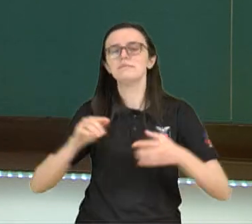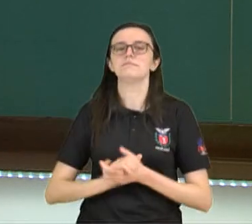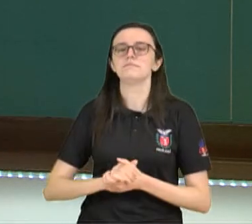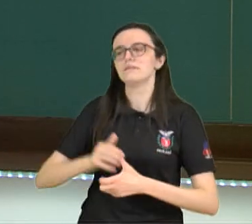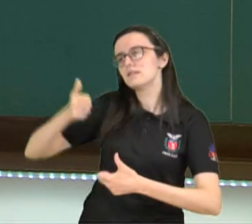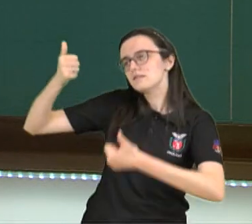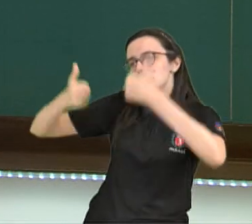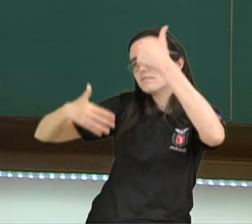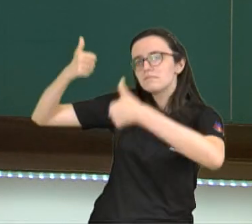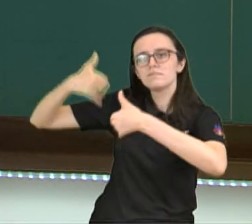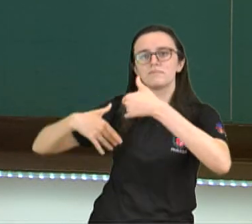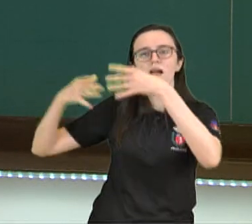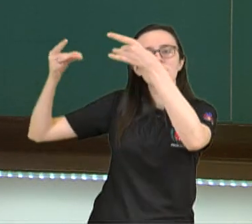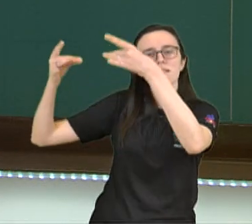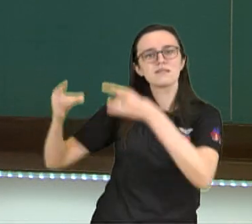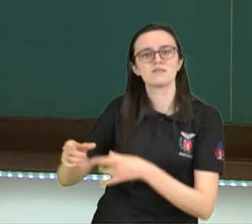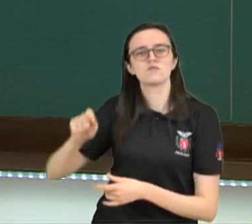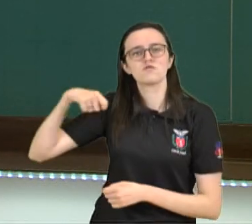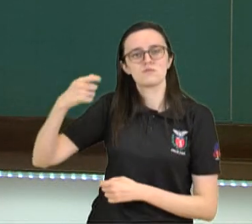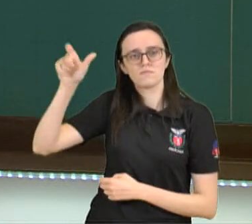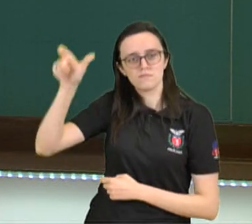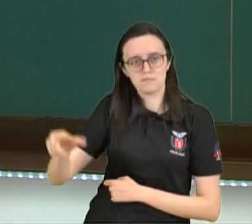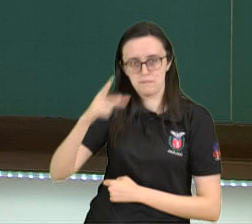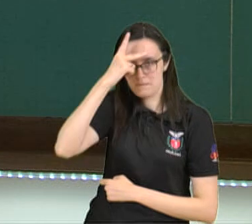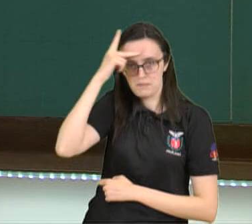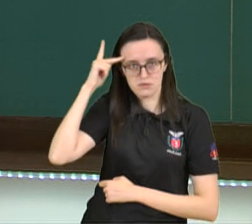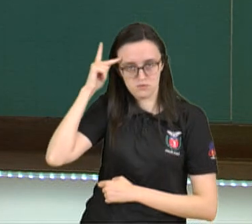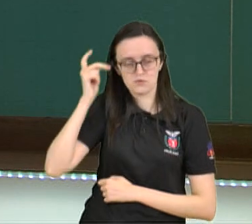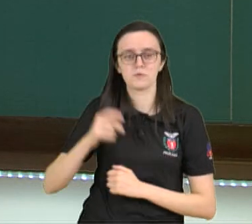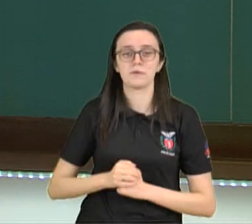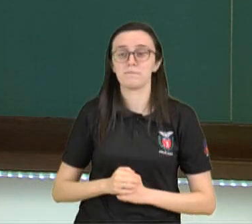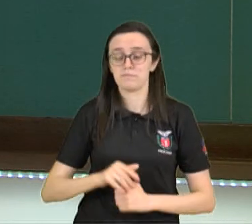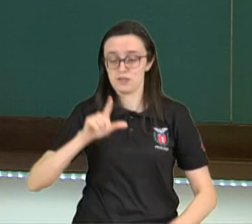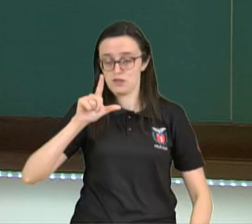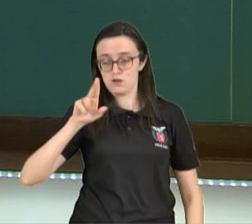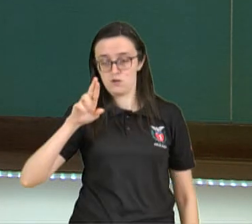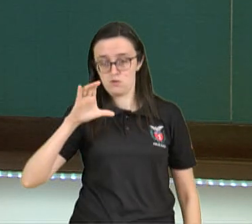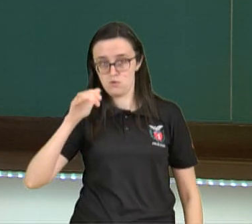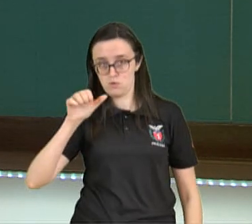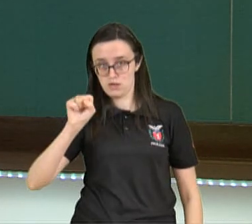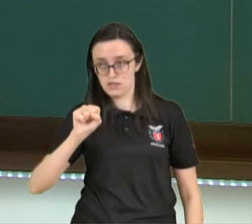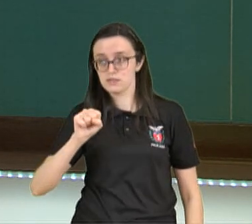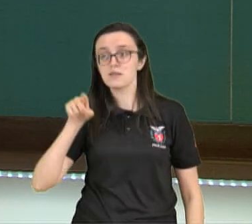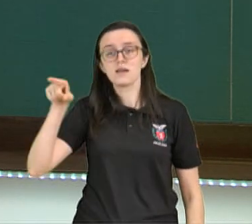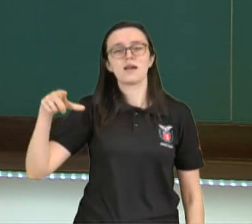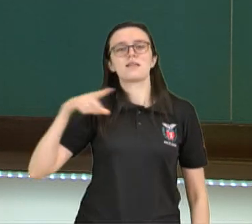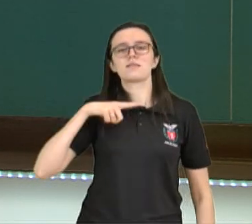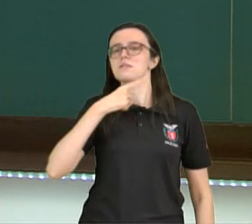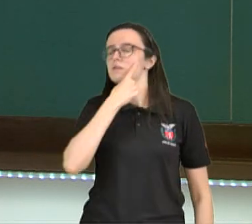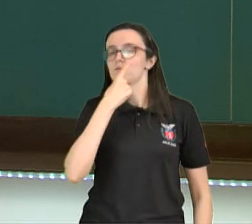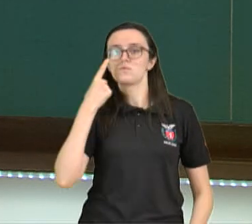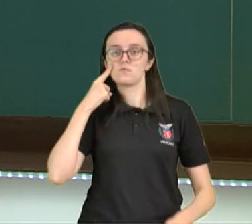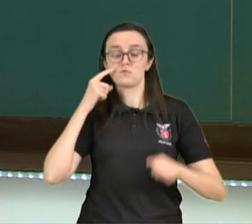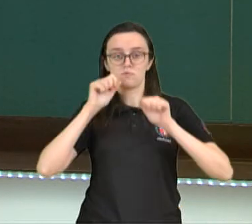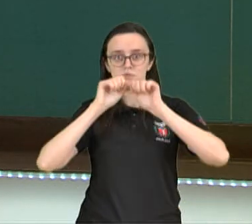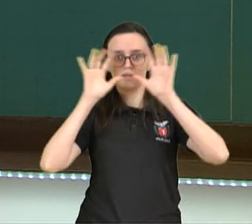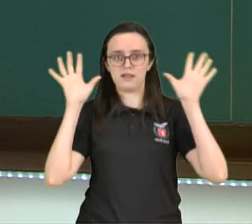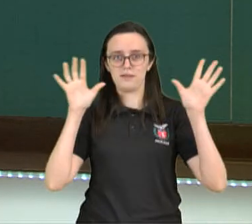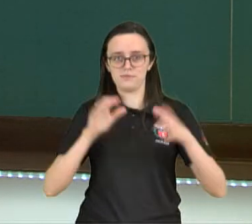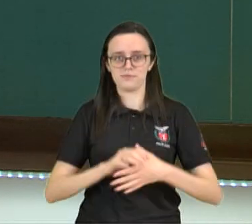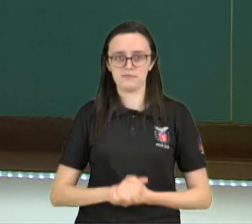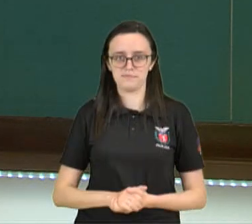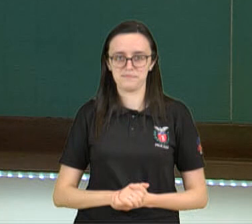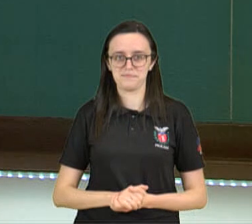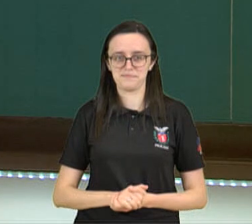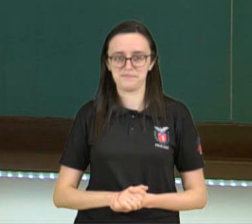para descrever pessoas, descrição de pessoas. Lucas tiene los ojos claros. Lucas tem olhos